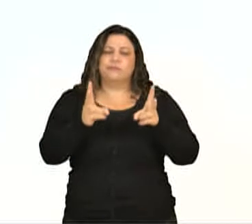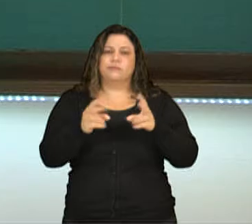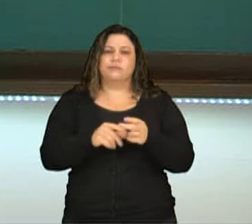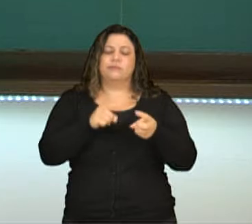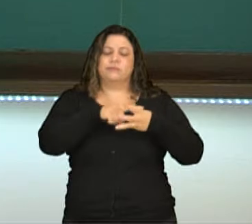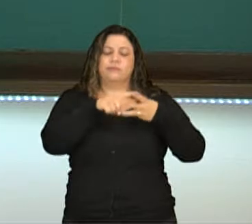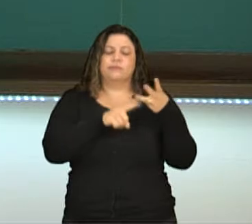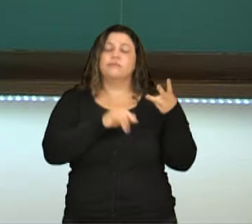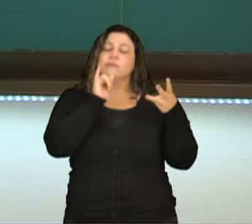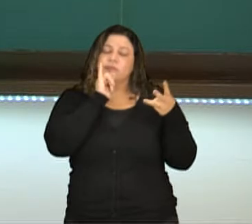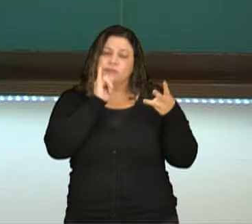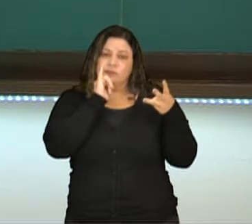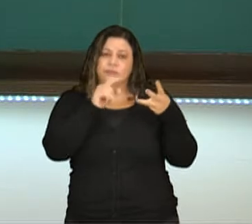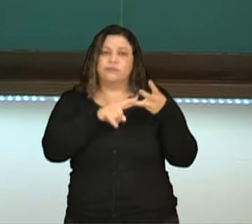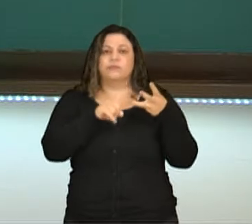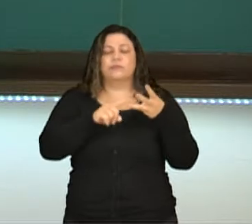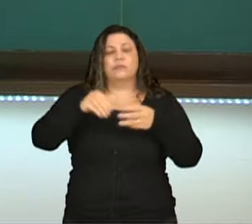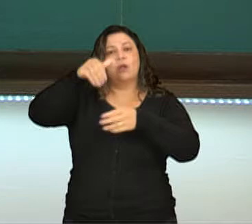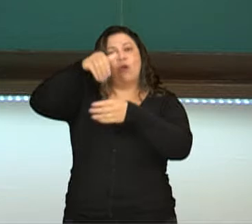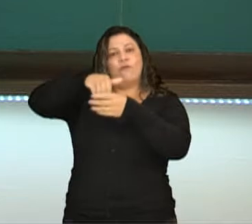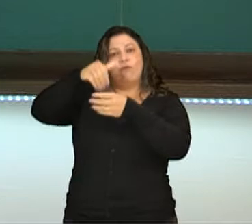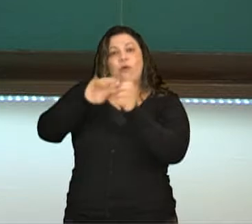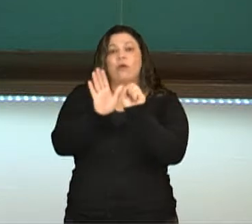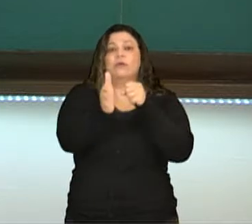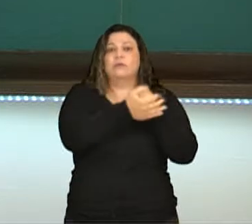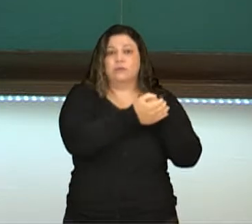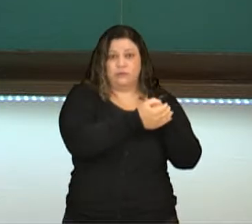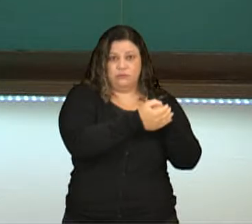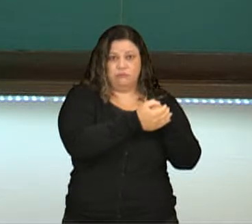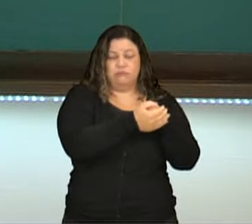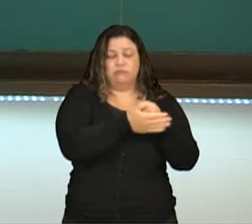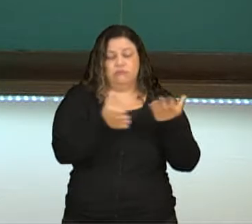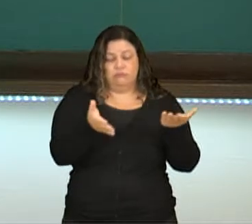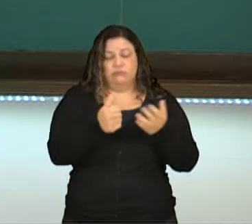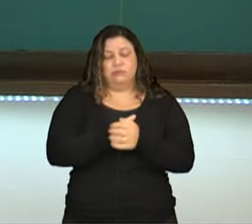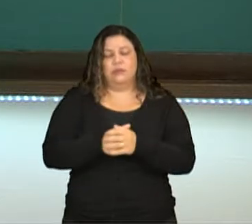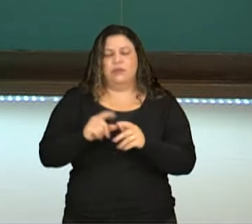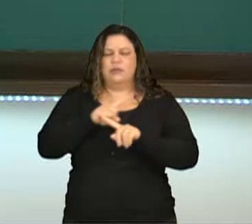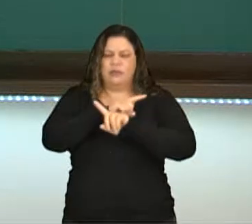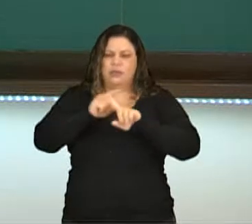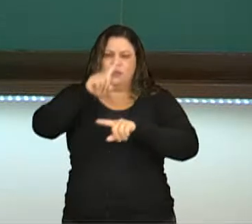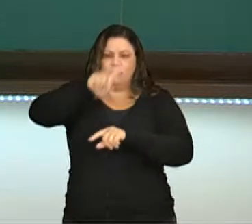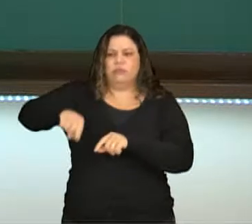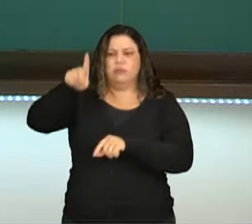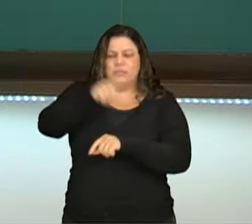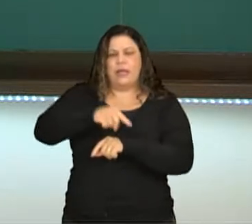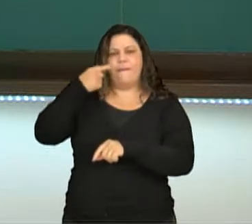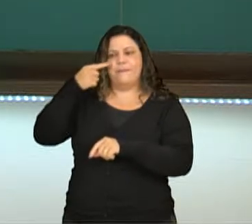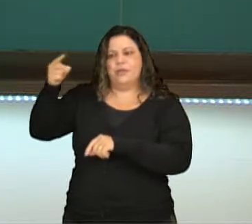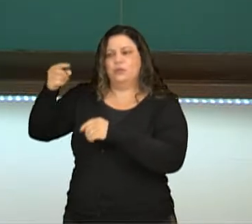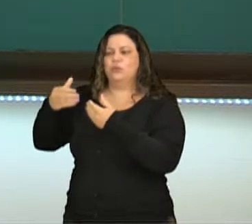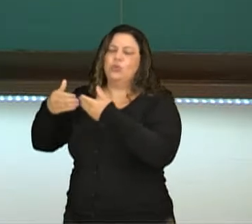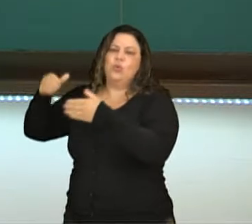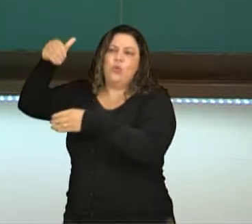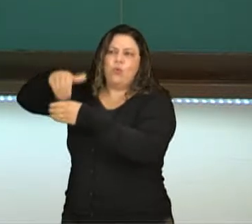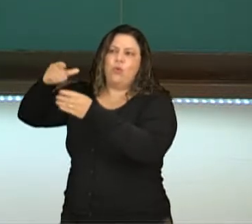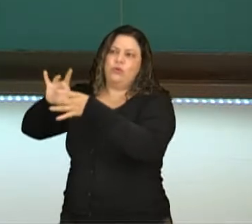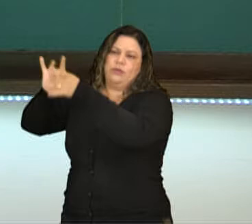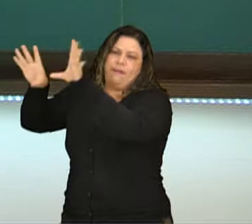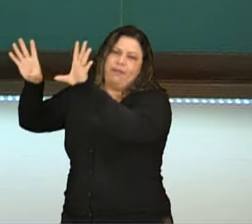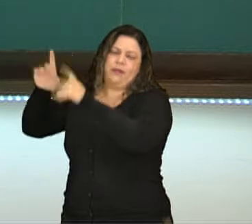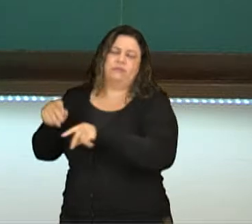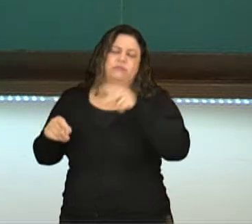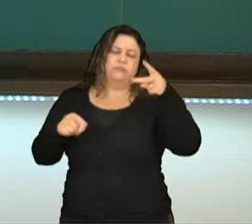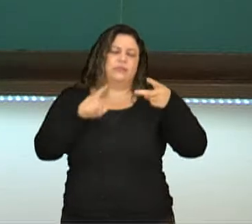exemplos de mudanças: o voto secreto, acabando com o voto de cabresto, com o voto aberto; o voto feminino,